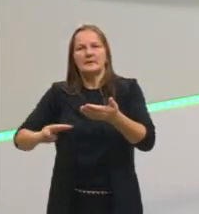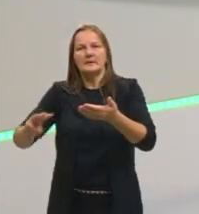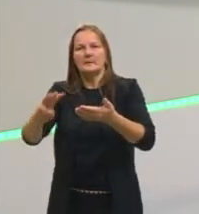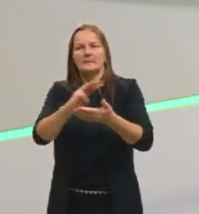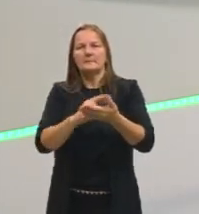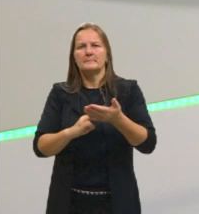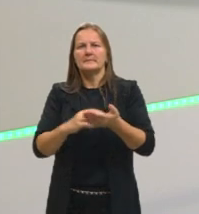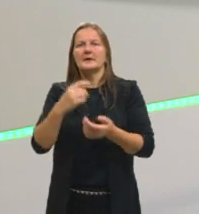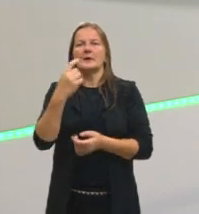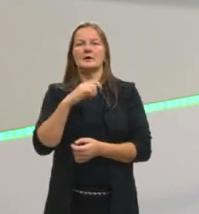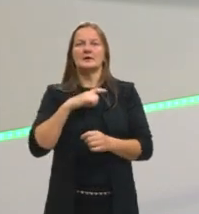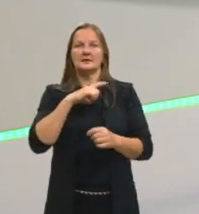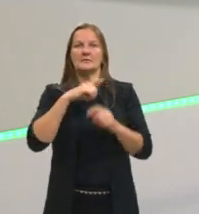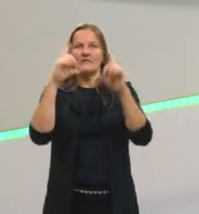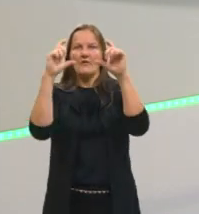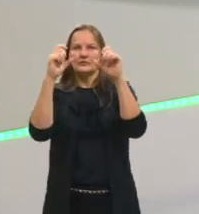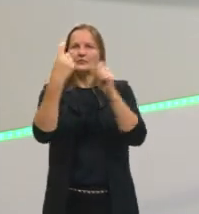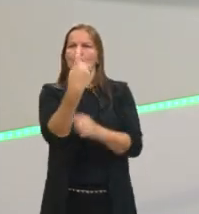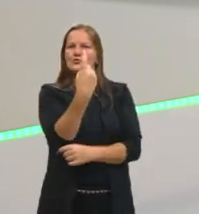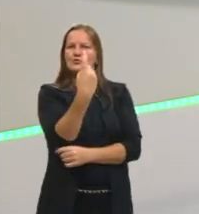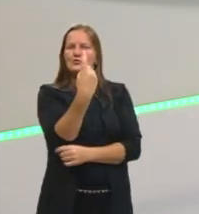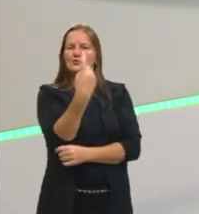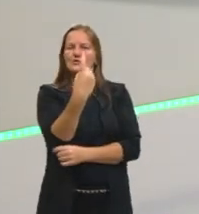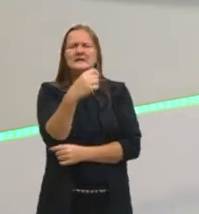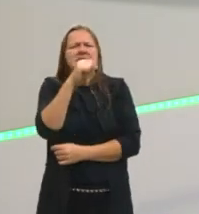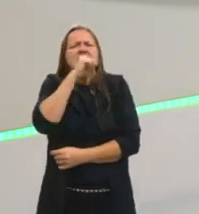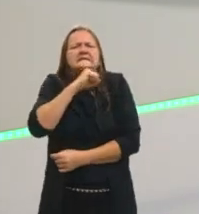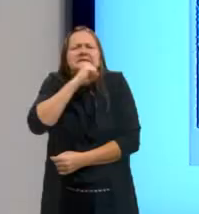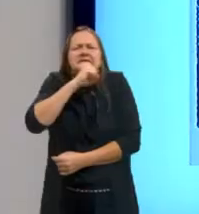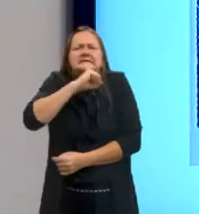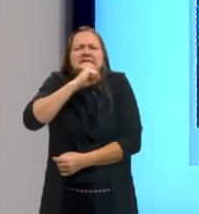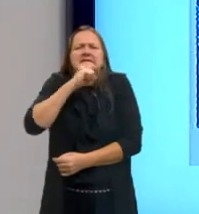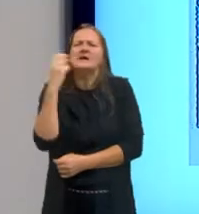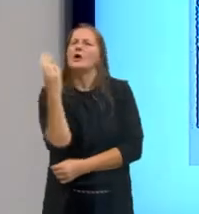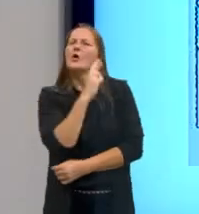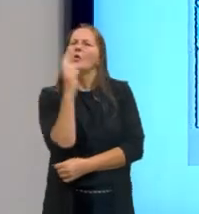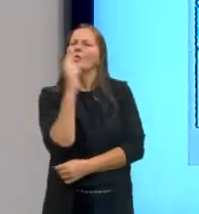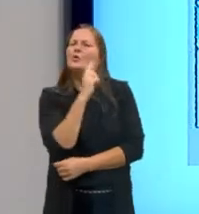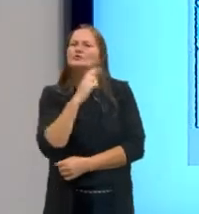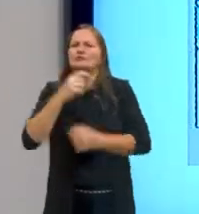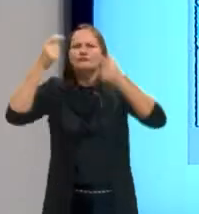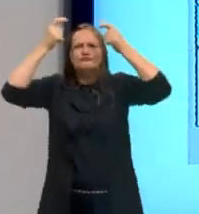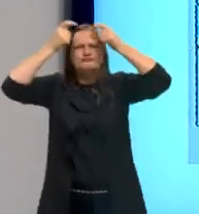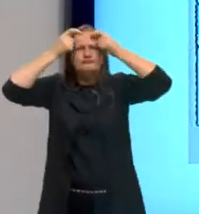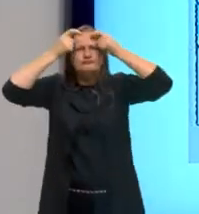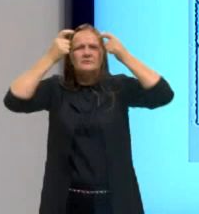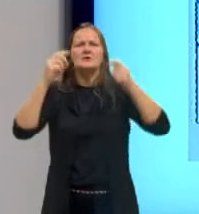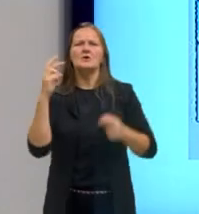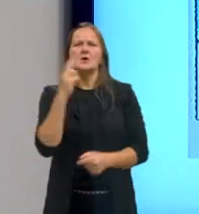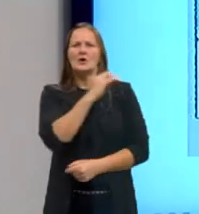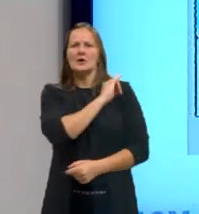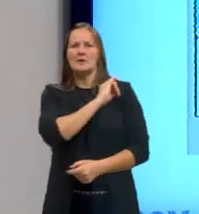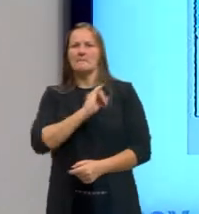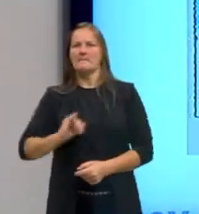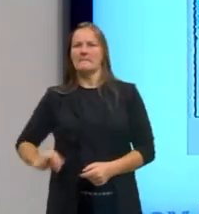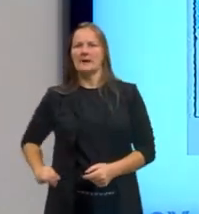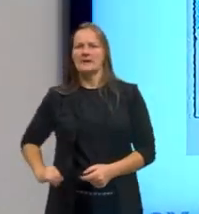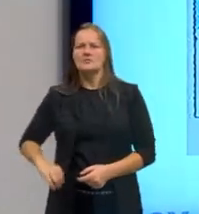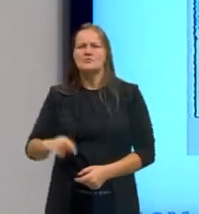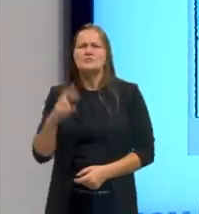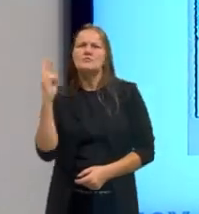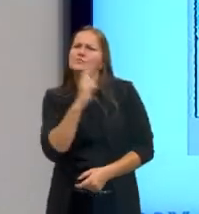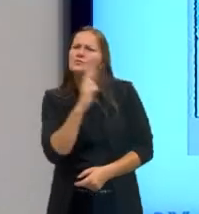histórico né que seria do império né da Russo Olha lá olha a gente vai conseguir mostrar agora qual o